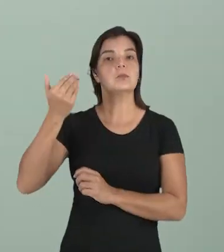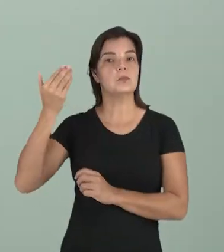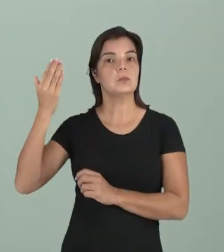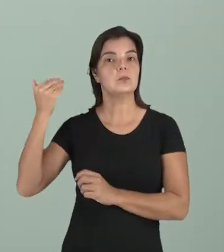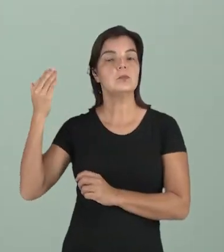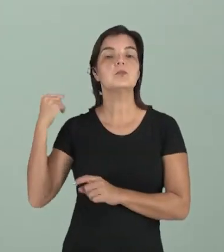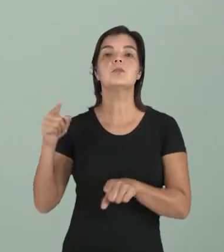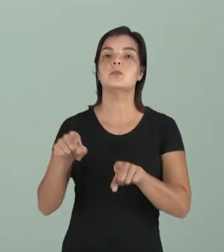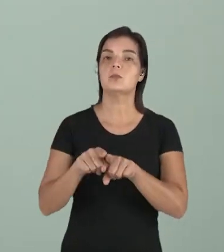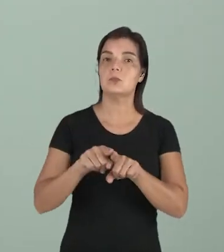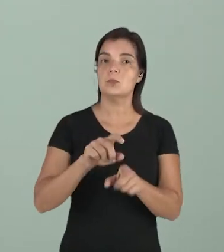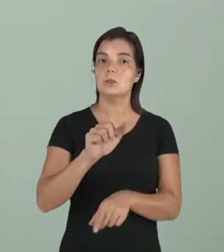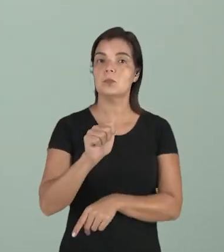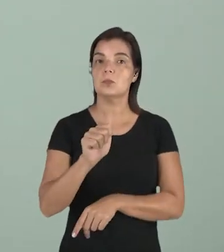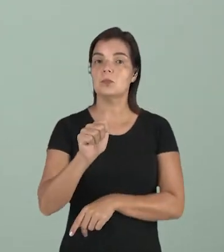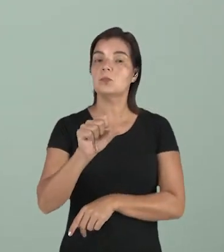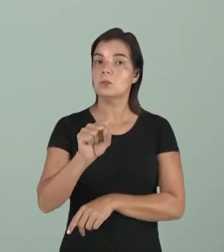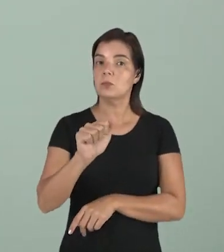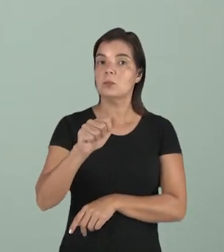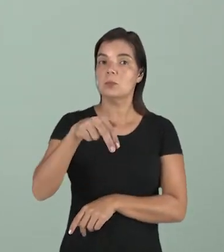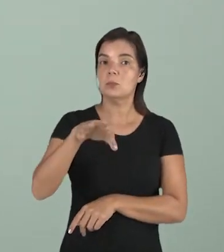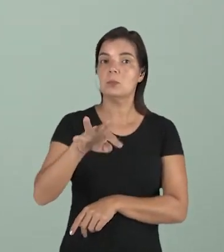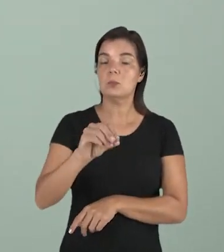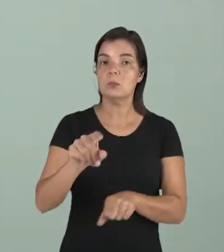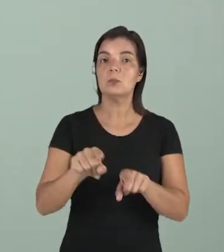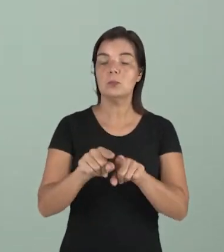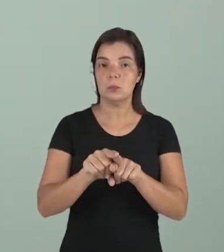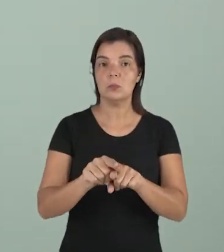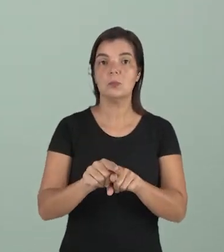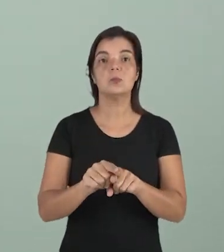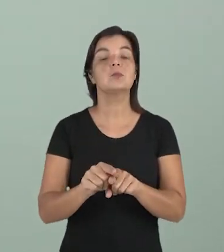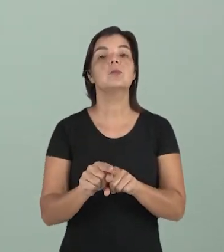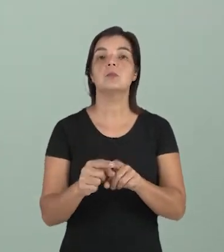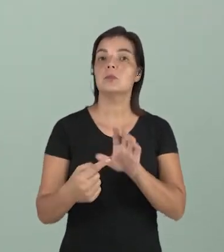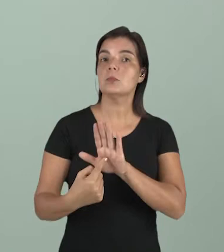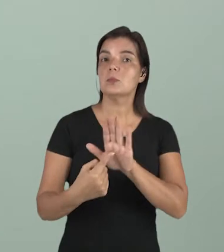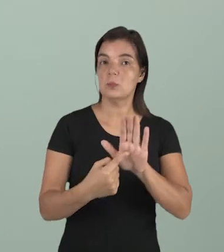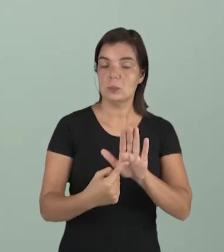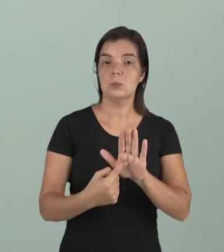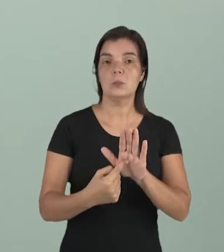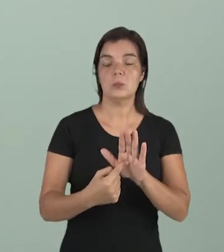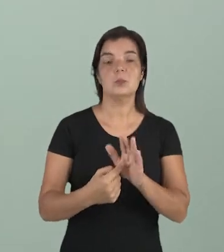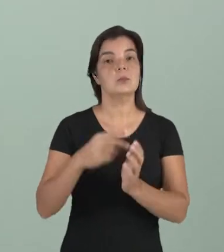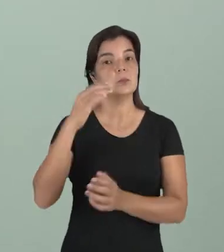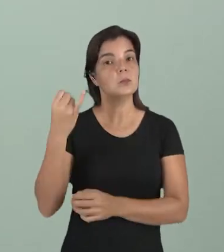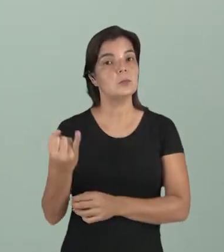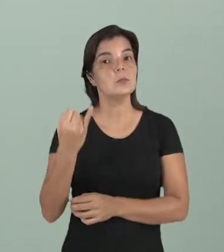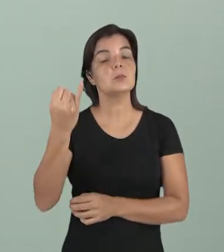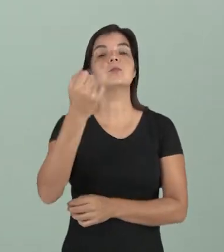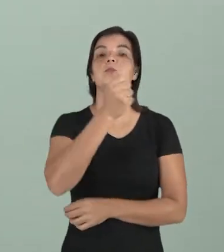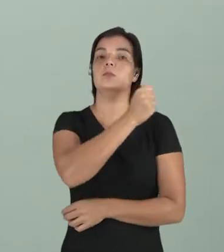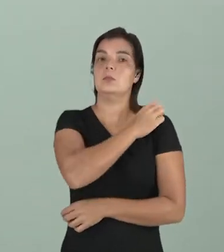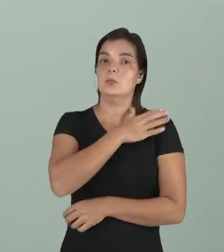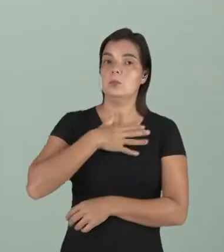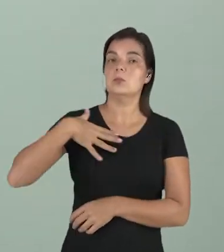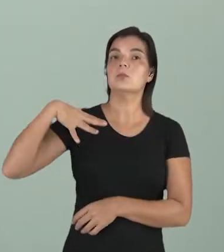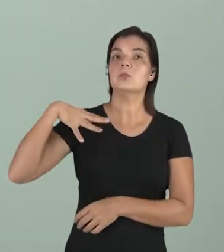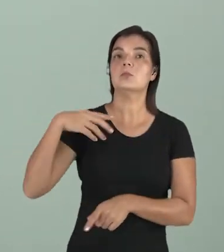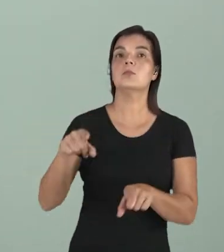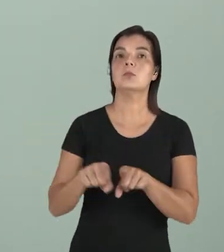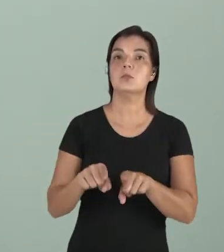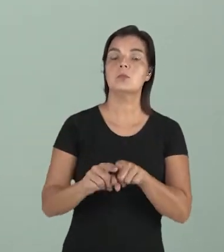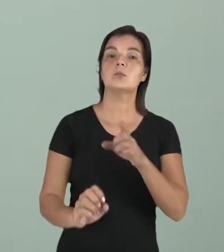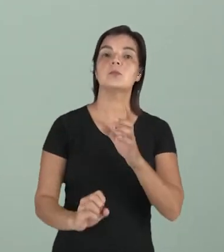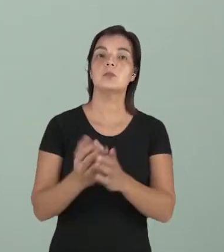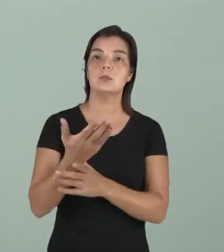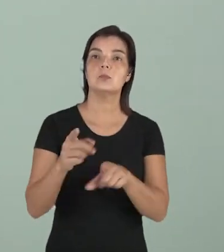São Tomás de Aquino, ela é baseada na teoria das causas aristotélicas. Então, há uma causa primordial, ao princípio motor imóvel que